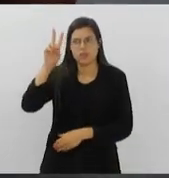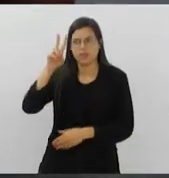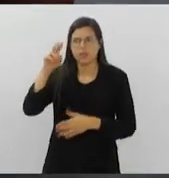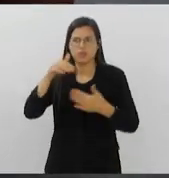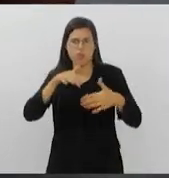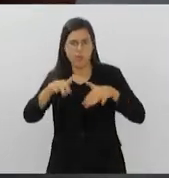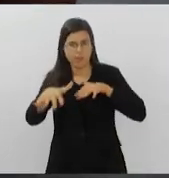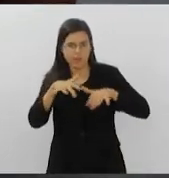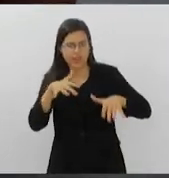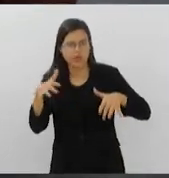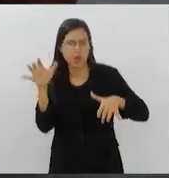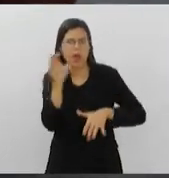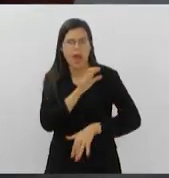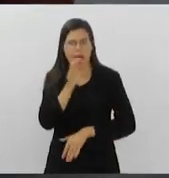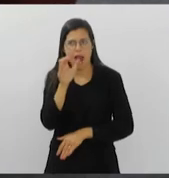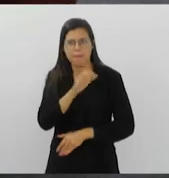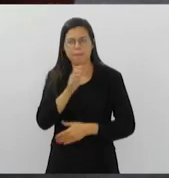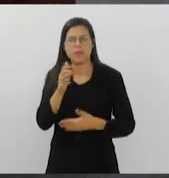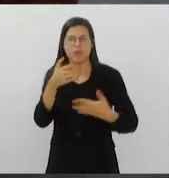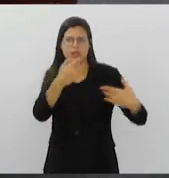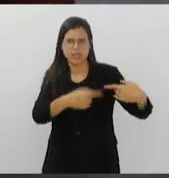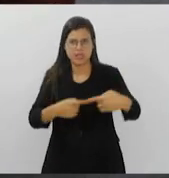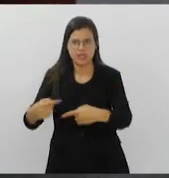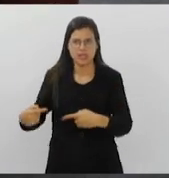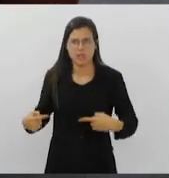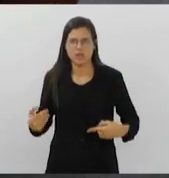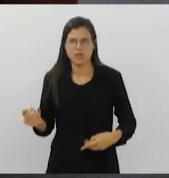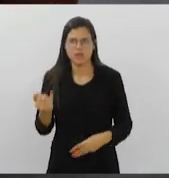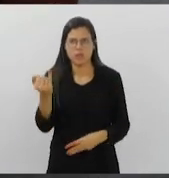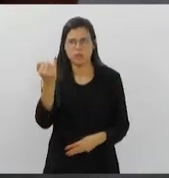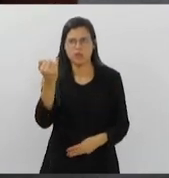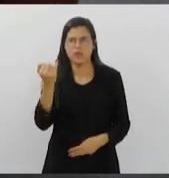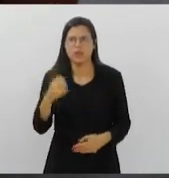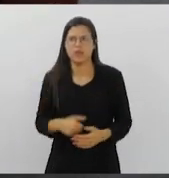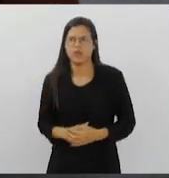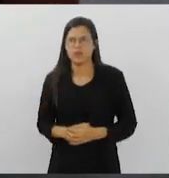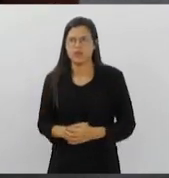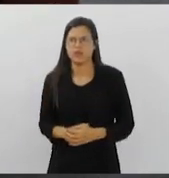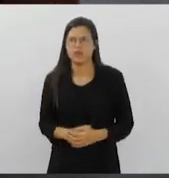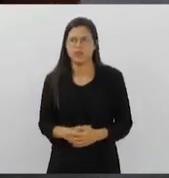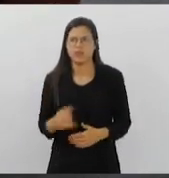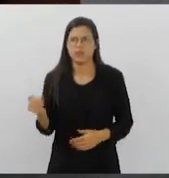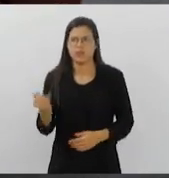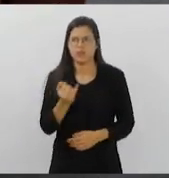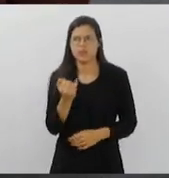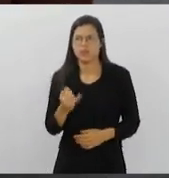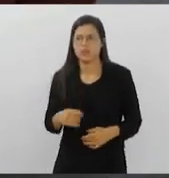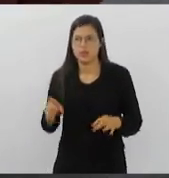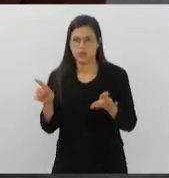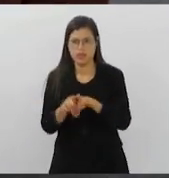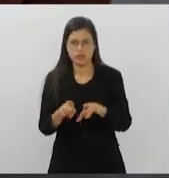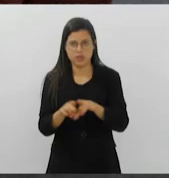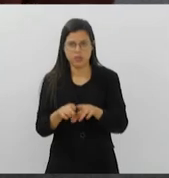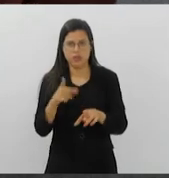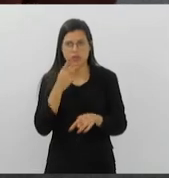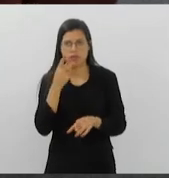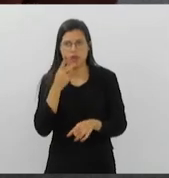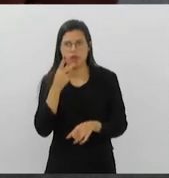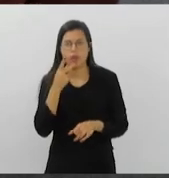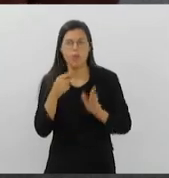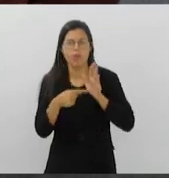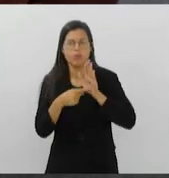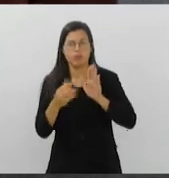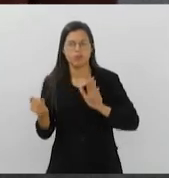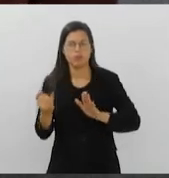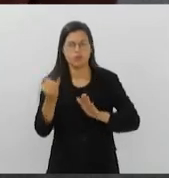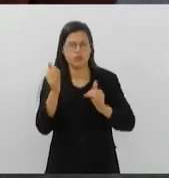rapidamente e ter trazido esse debate aqui para esse Parlamento. É importante destacar a importância dos esportes na